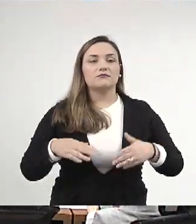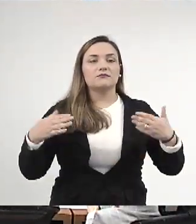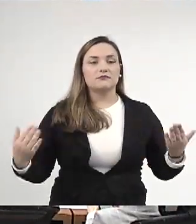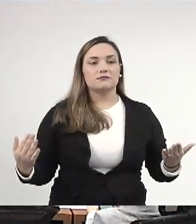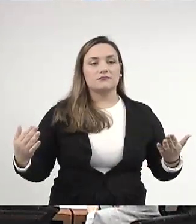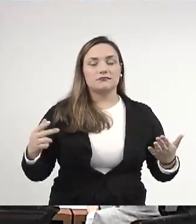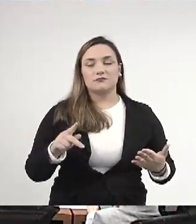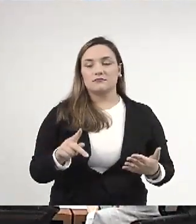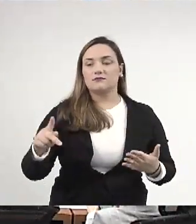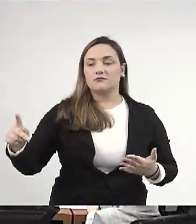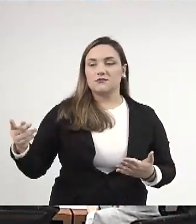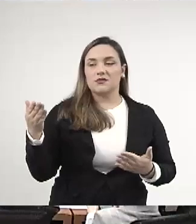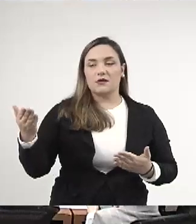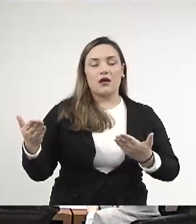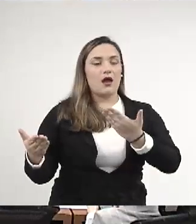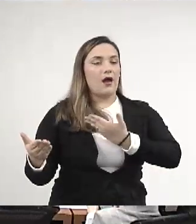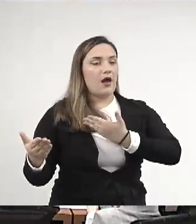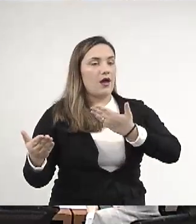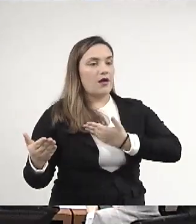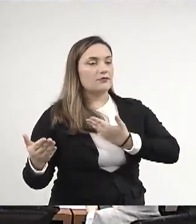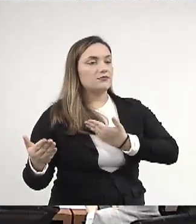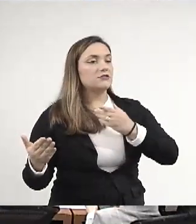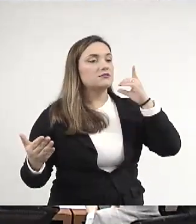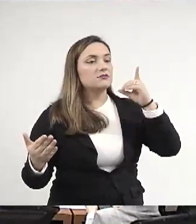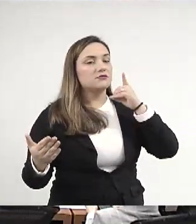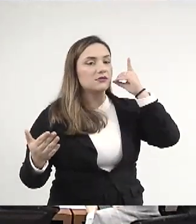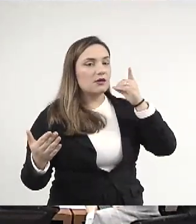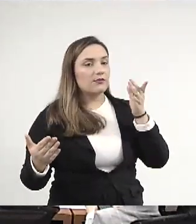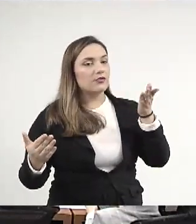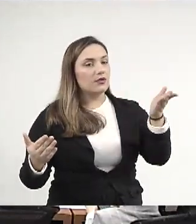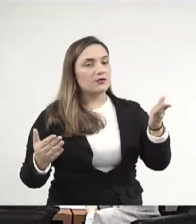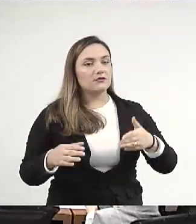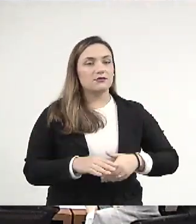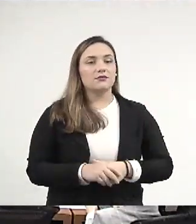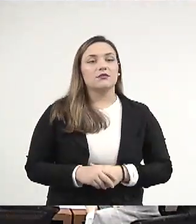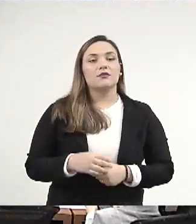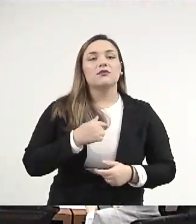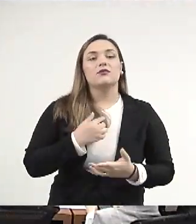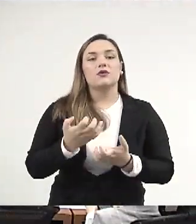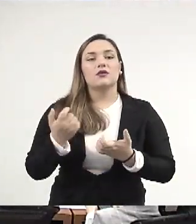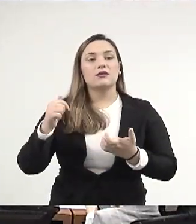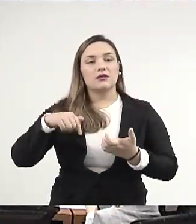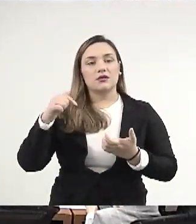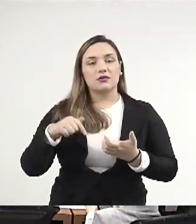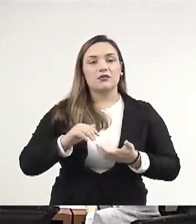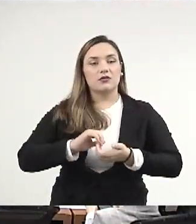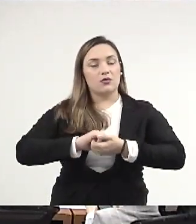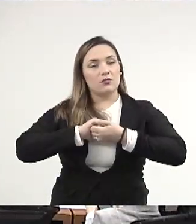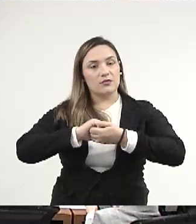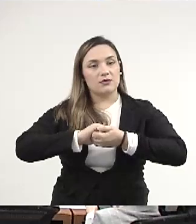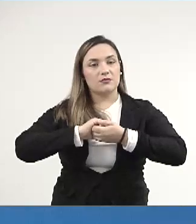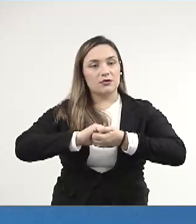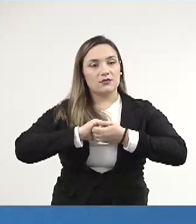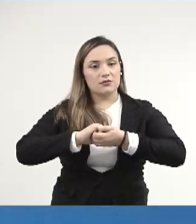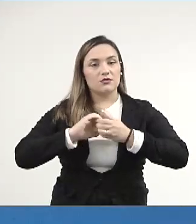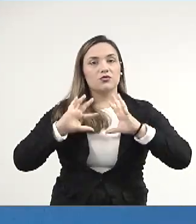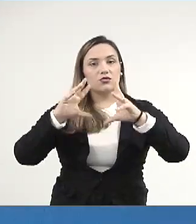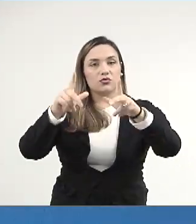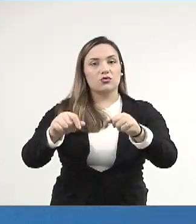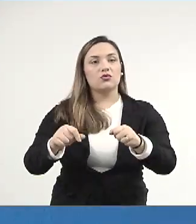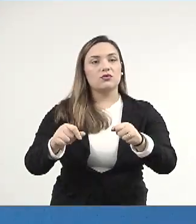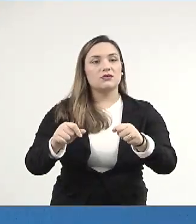Senhor presidente, colegas parlamentares, quero aqui, senhor presidente, cumprimentar todas